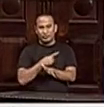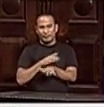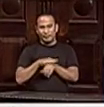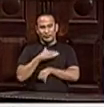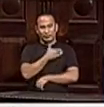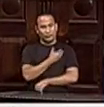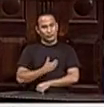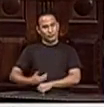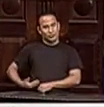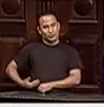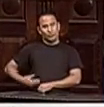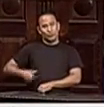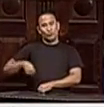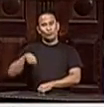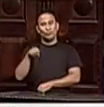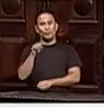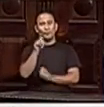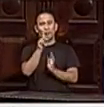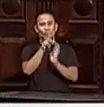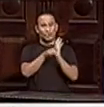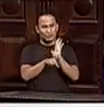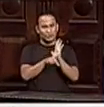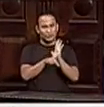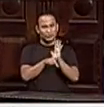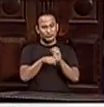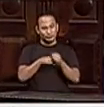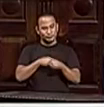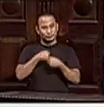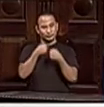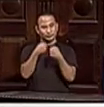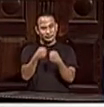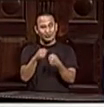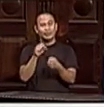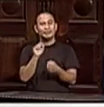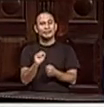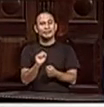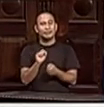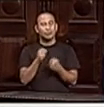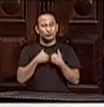governo, um projeto de poder que se mantém